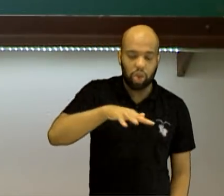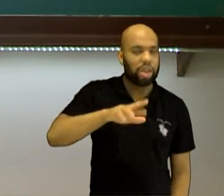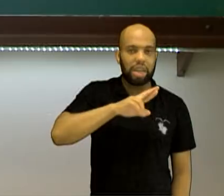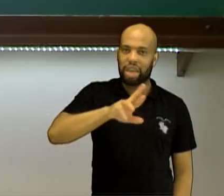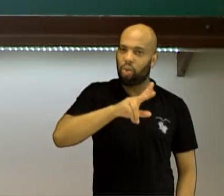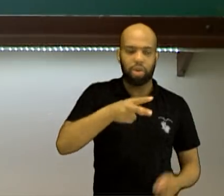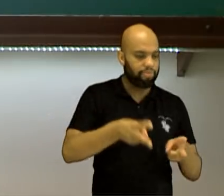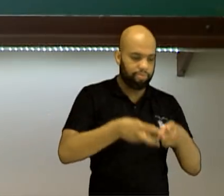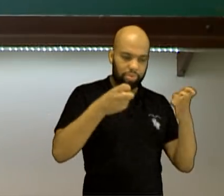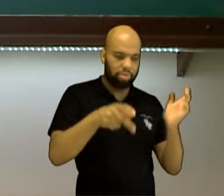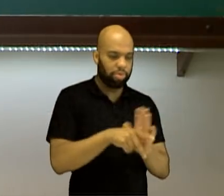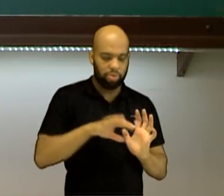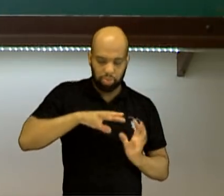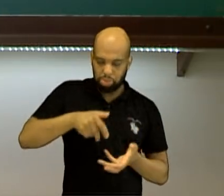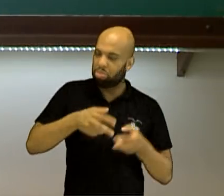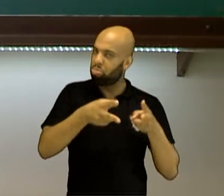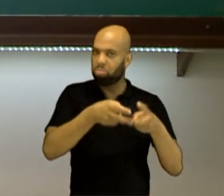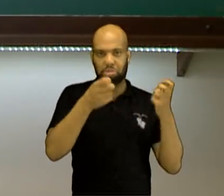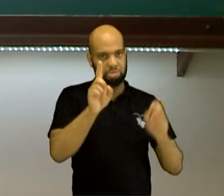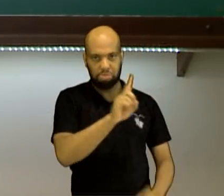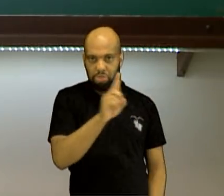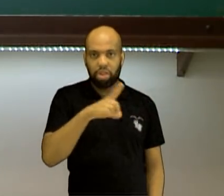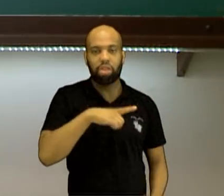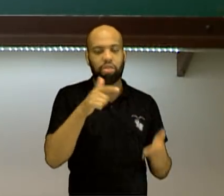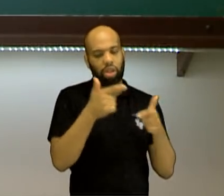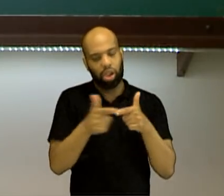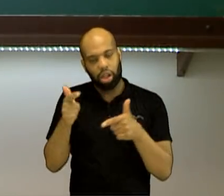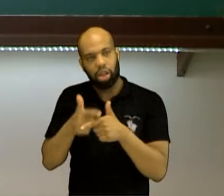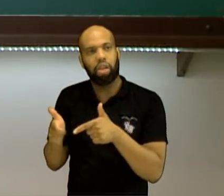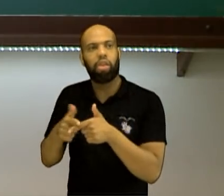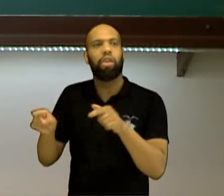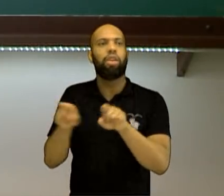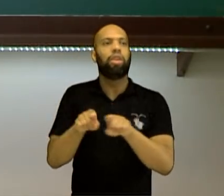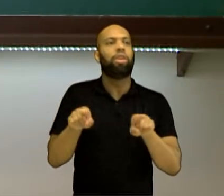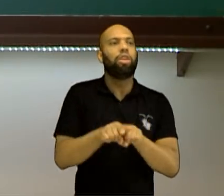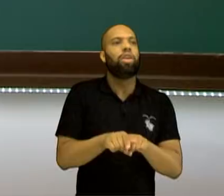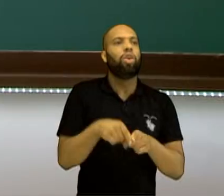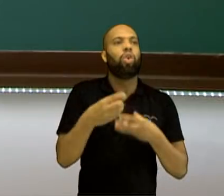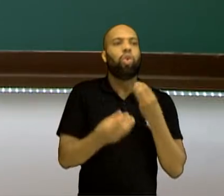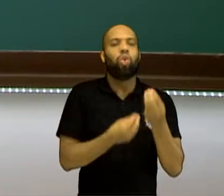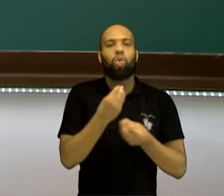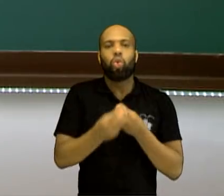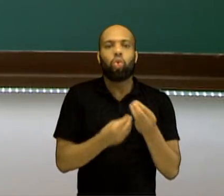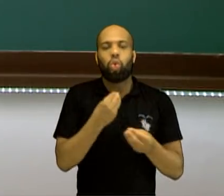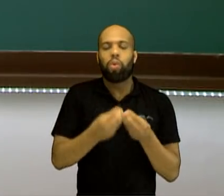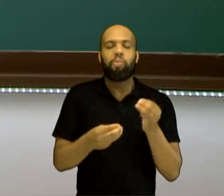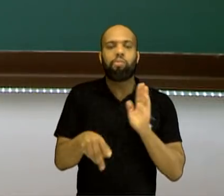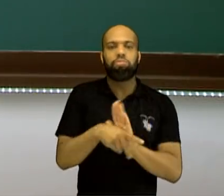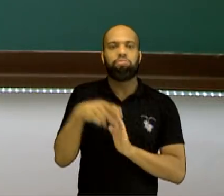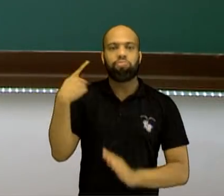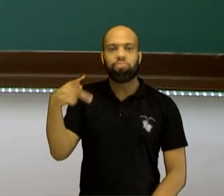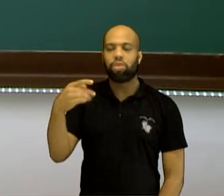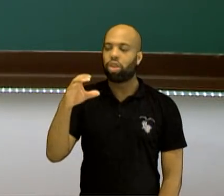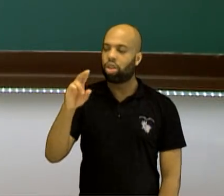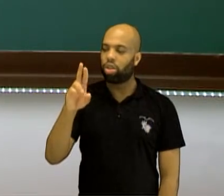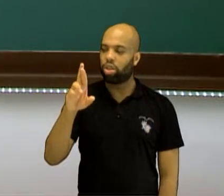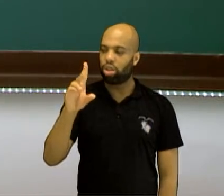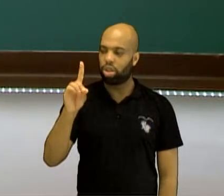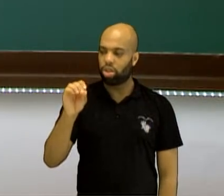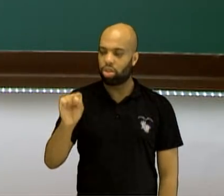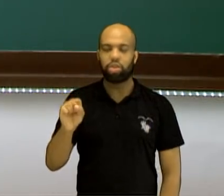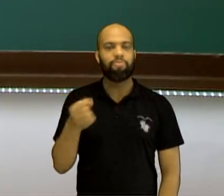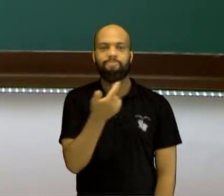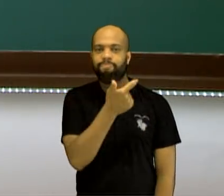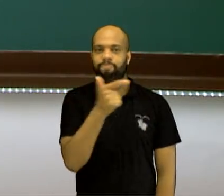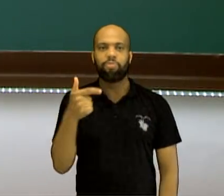é reconhecido mundialmente. Tem muitos problemas aí na fixação do território para os curdos, e eles não têm um Estado,